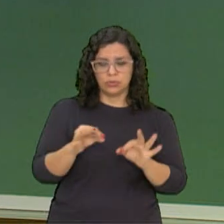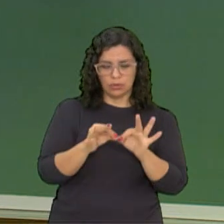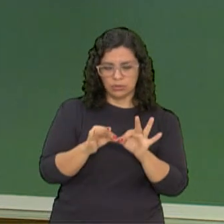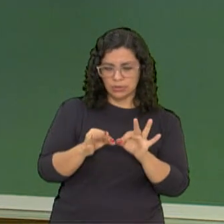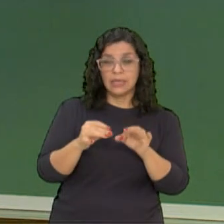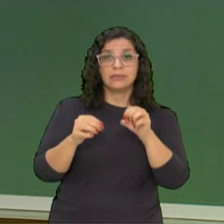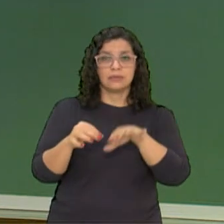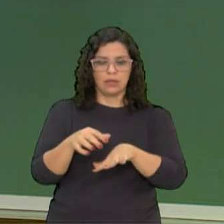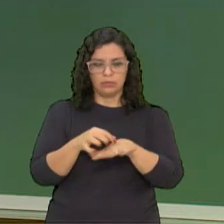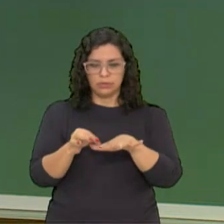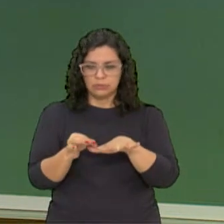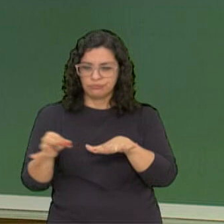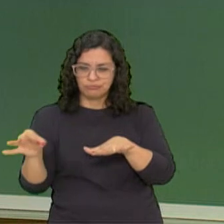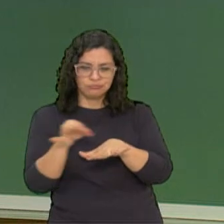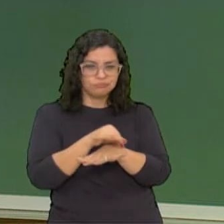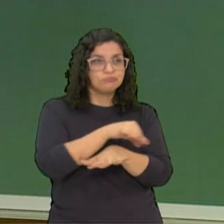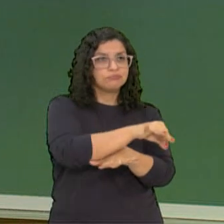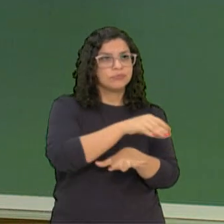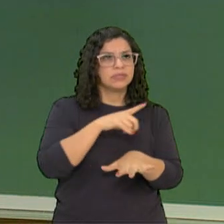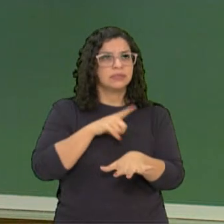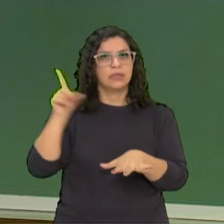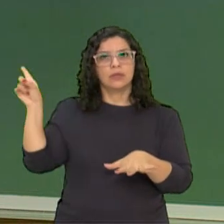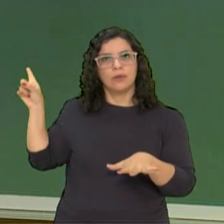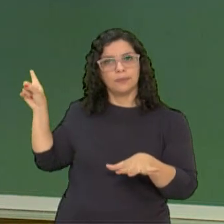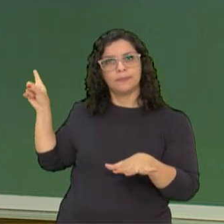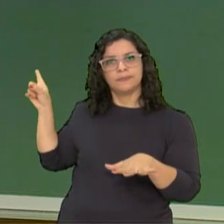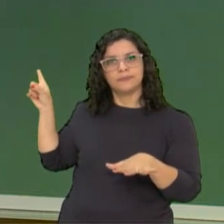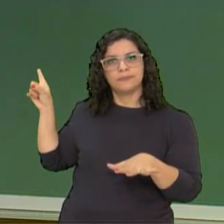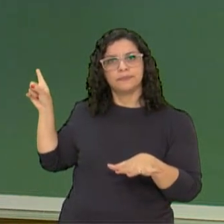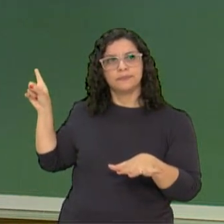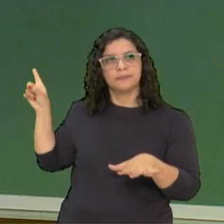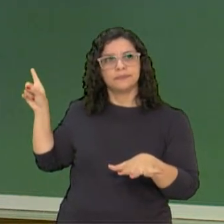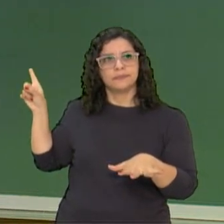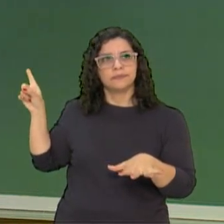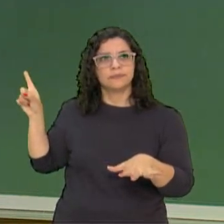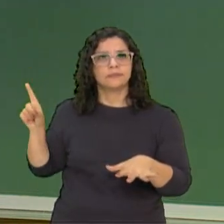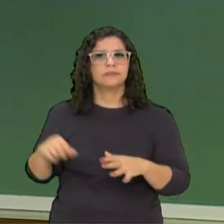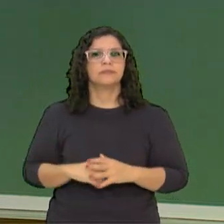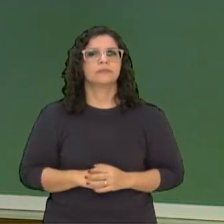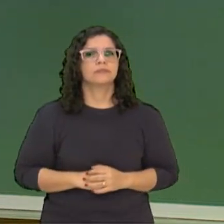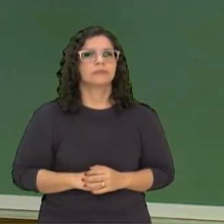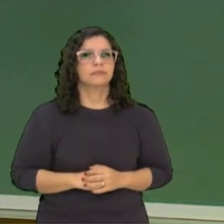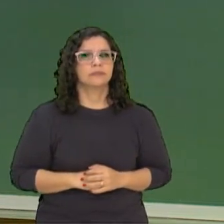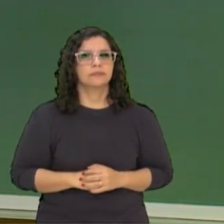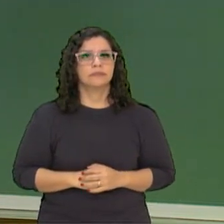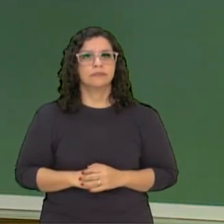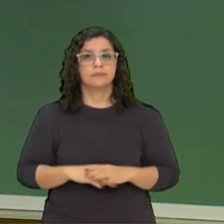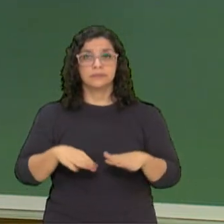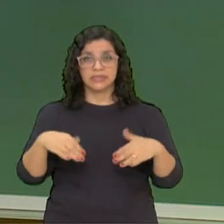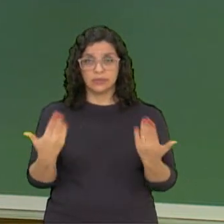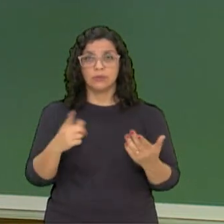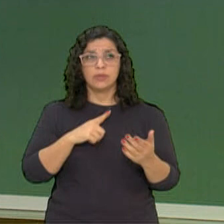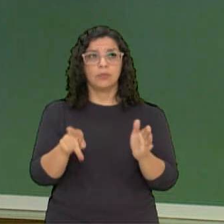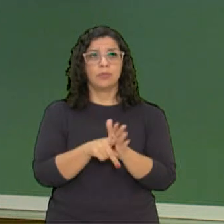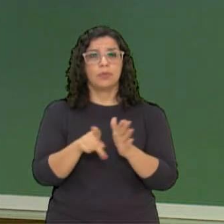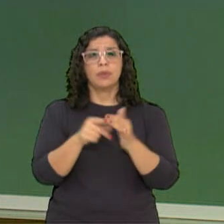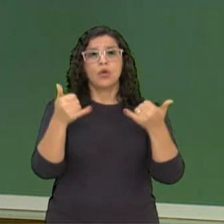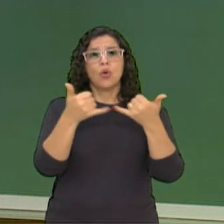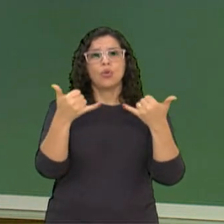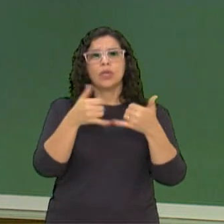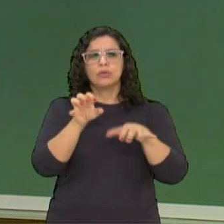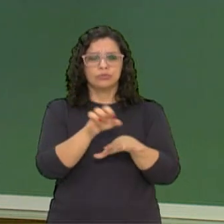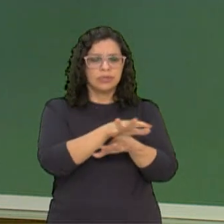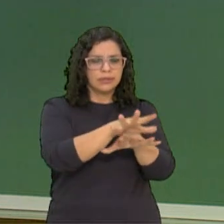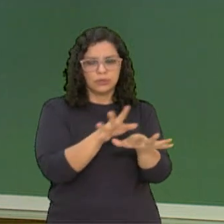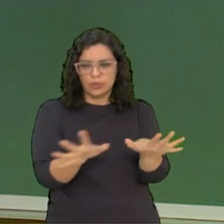corpo celular, aí esse prolongamento aqui se divide e vai lá né, ter ali outra parte ali